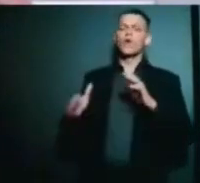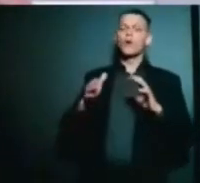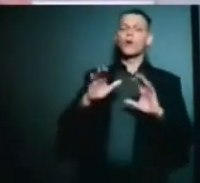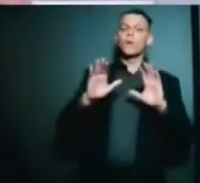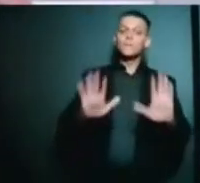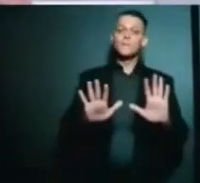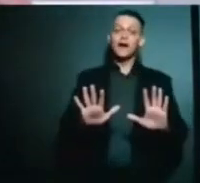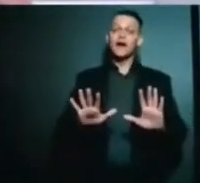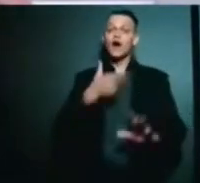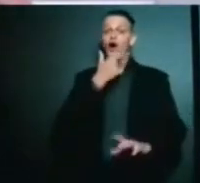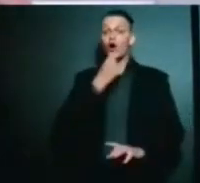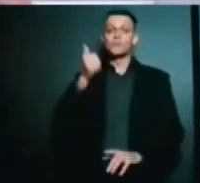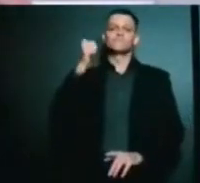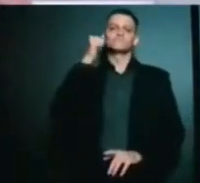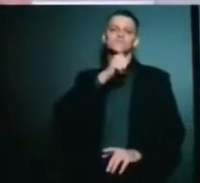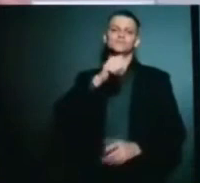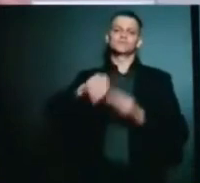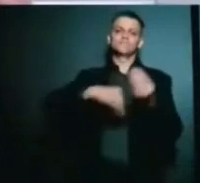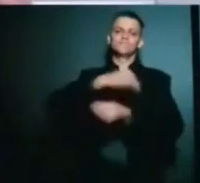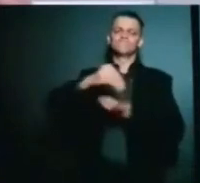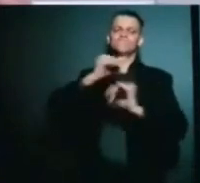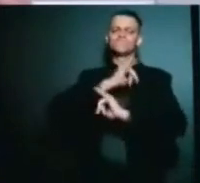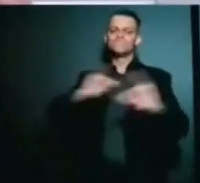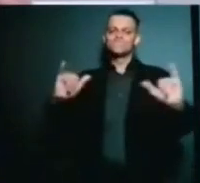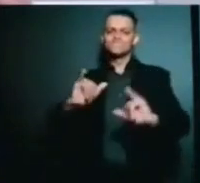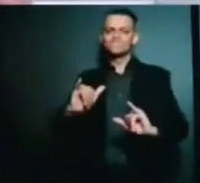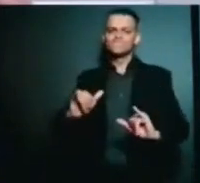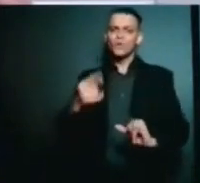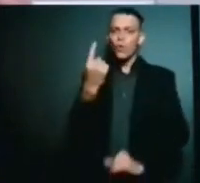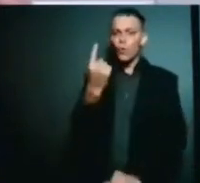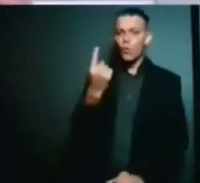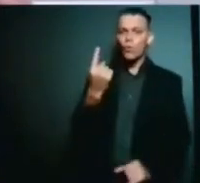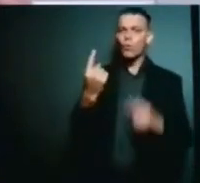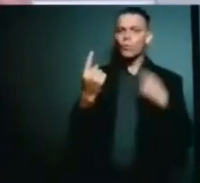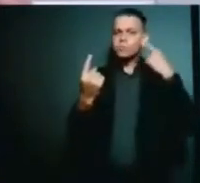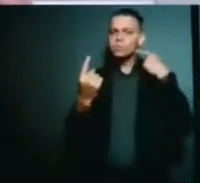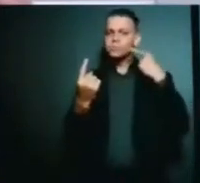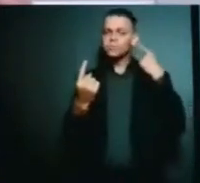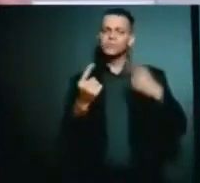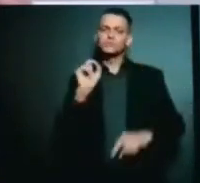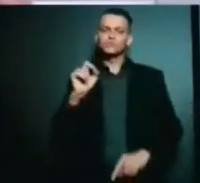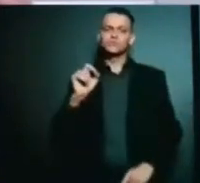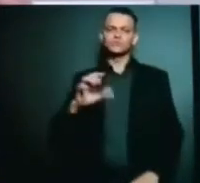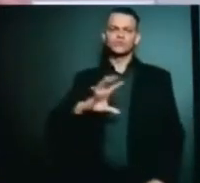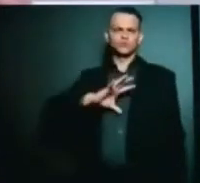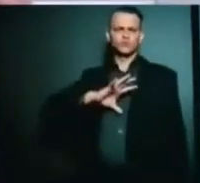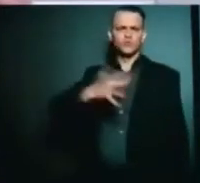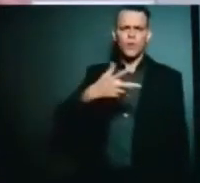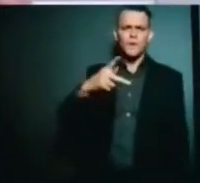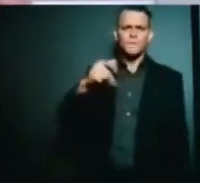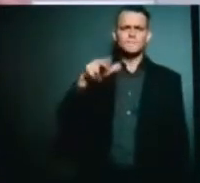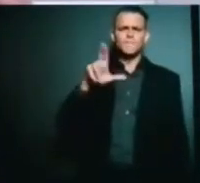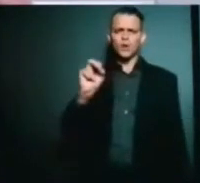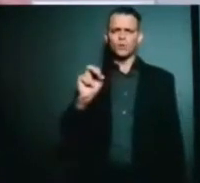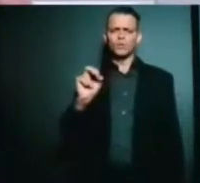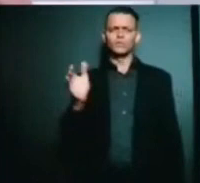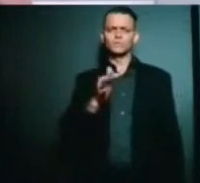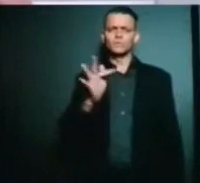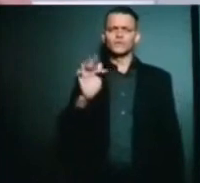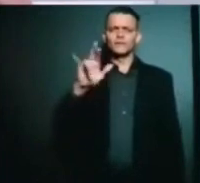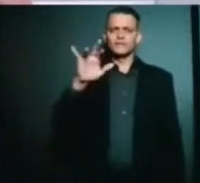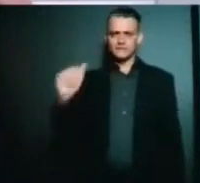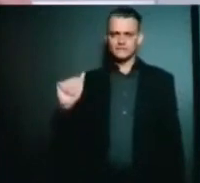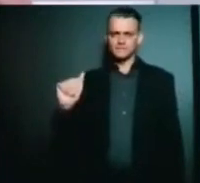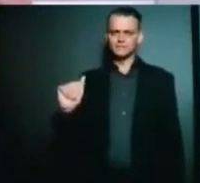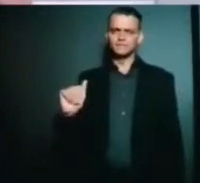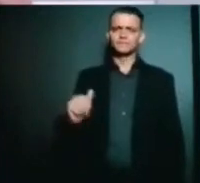mulheres, mas eu queria até dizer o nome de um dos advogados, que ele é muito corajoso, é um homem, que é o Paulo Faria. O